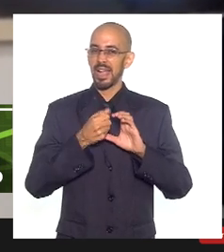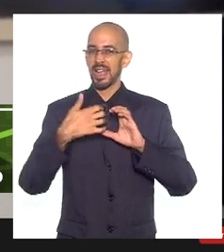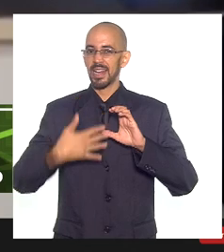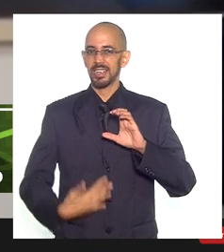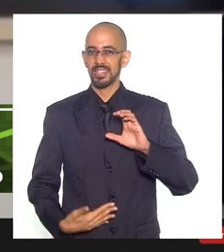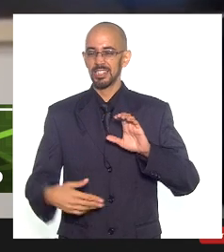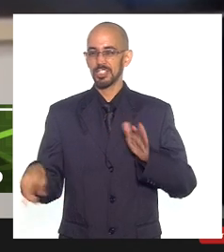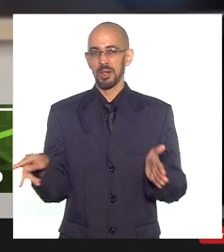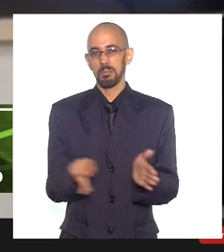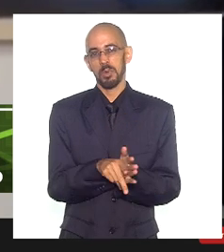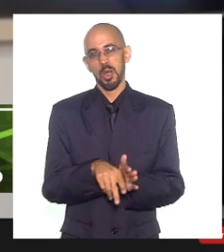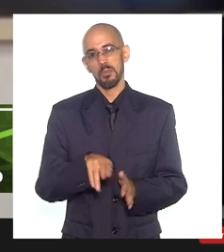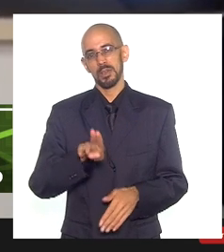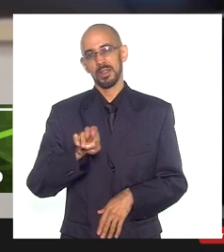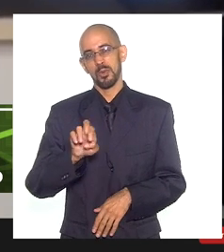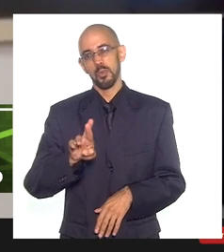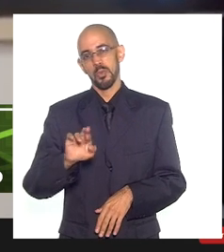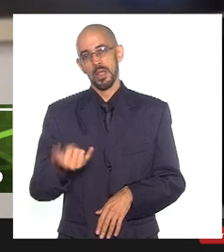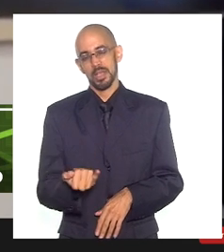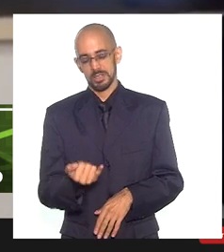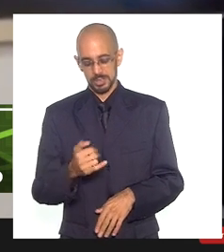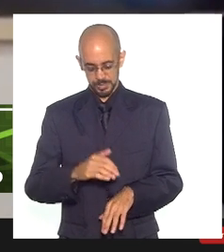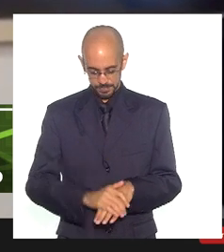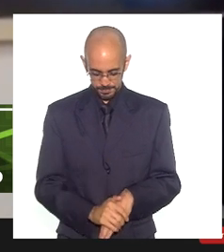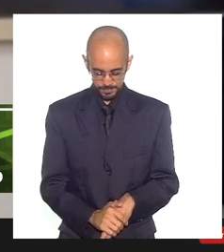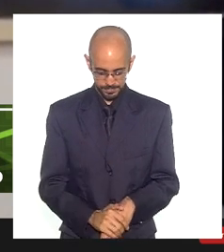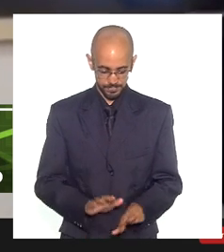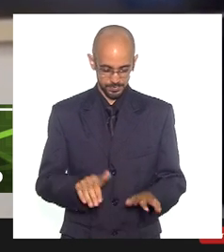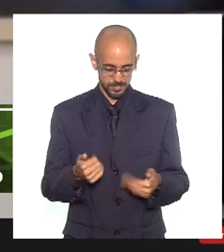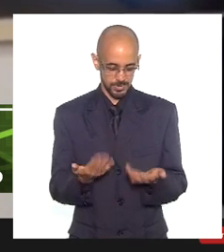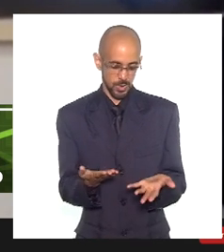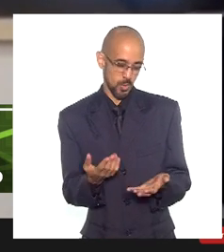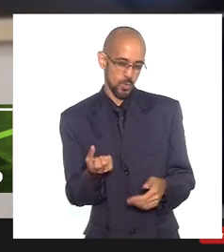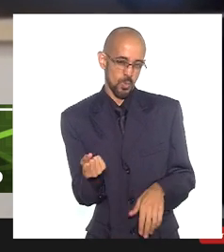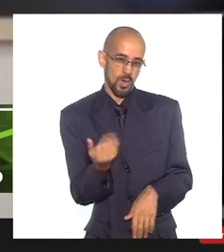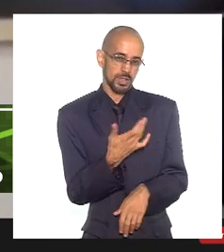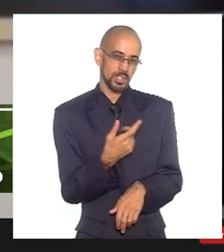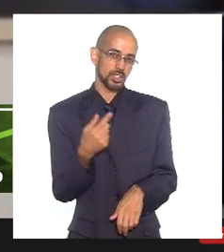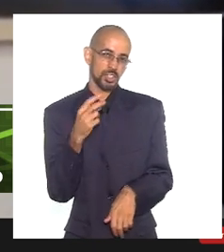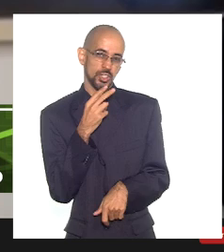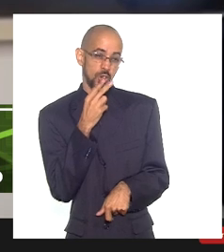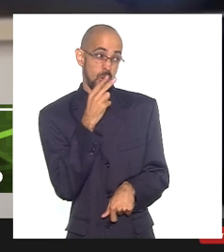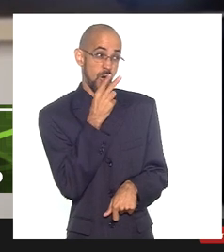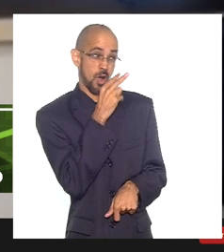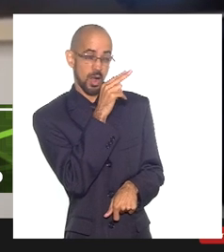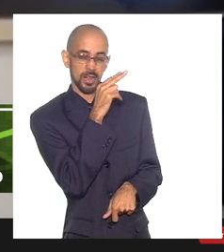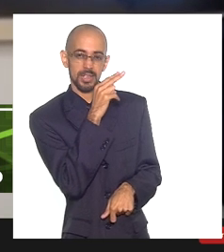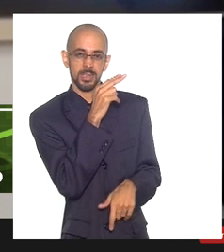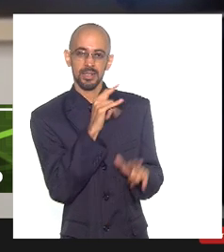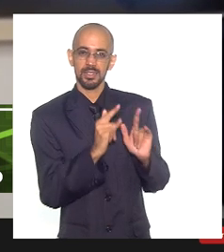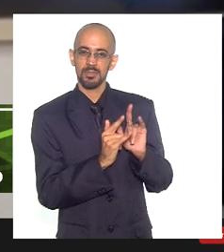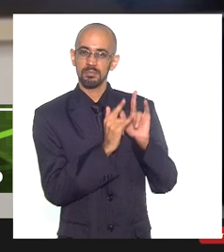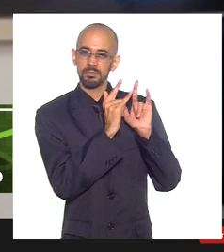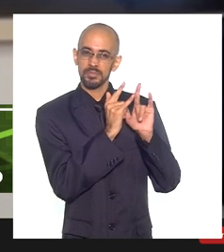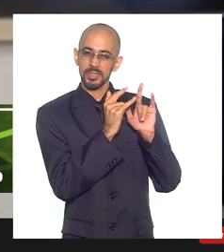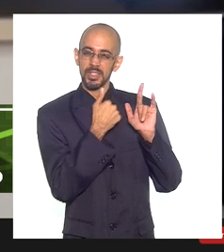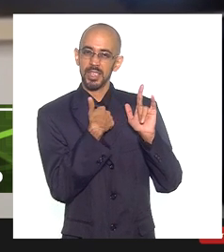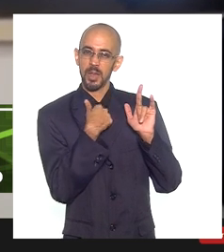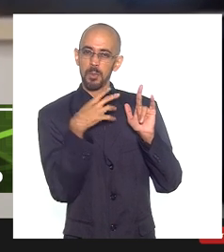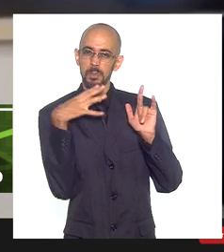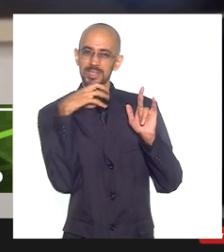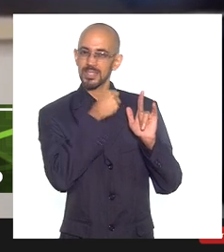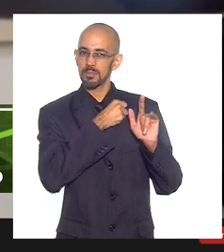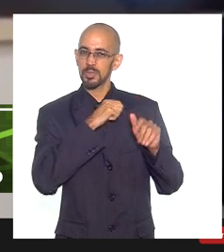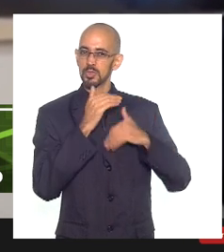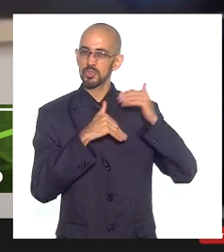a UERJ como instituição. Então, quando a gente passa ali, eu pude observar todo o desenvolvimento da UERJ nos